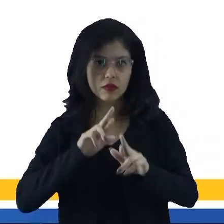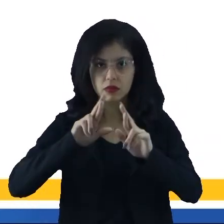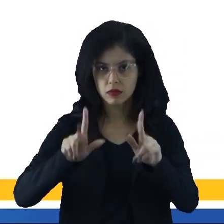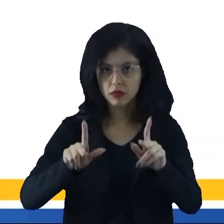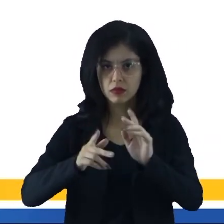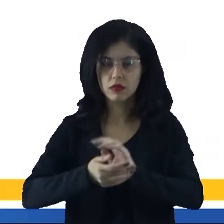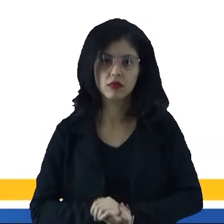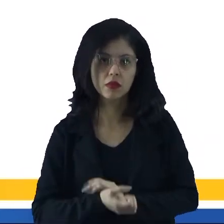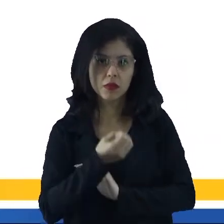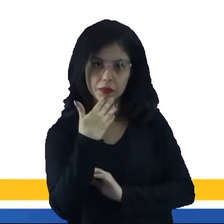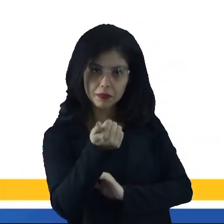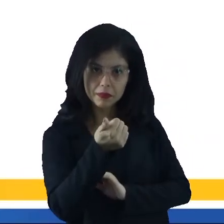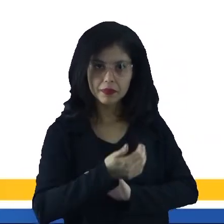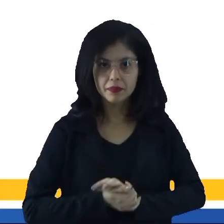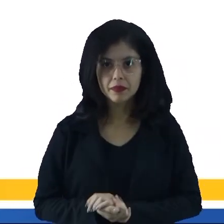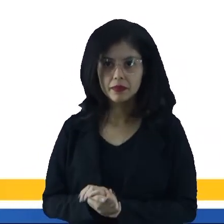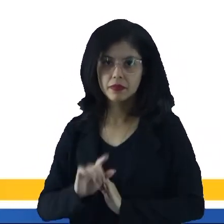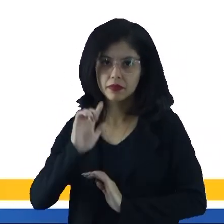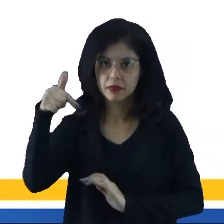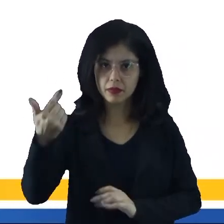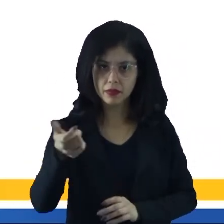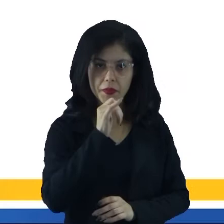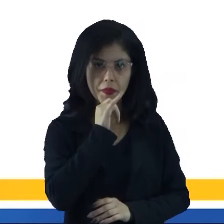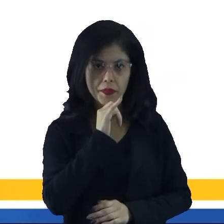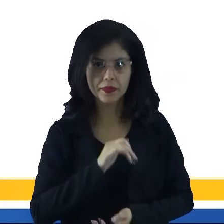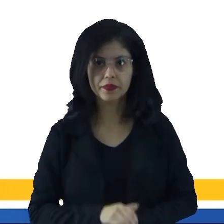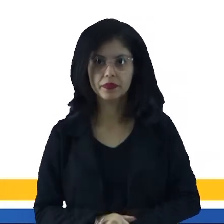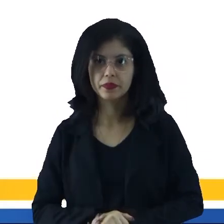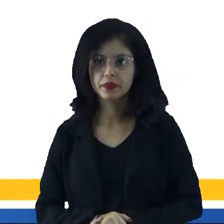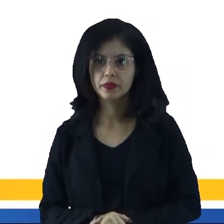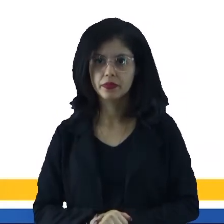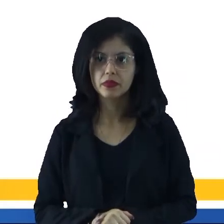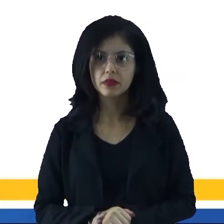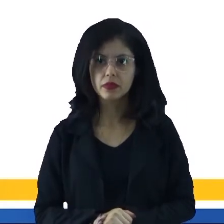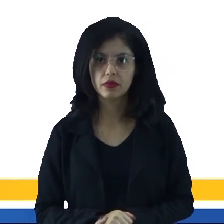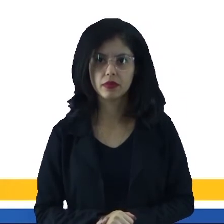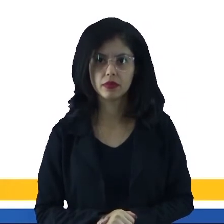diferentes, tá bom? Vamos para o próximo exemplo.